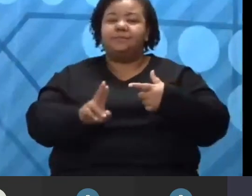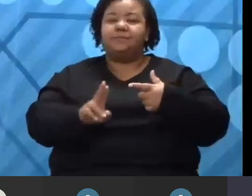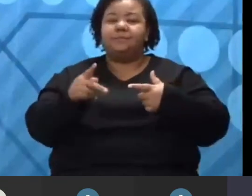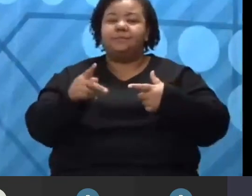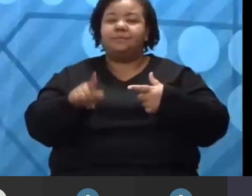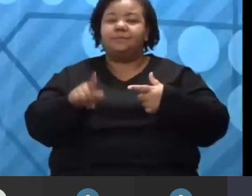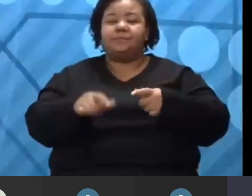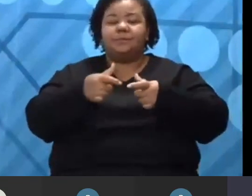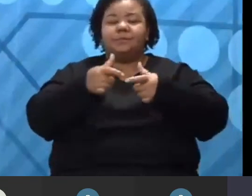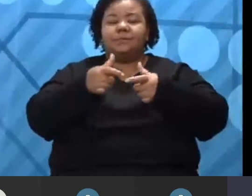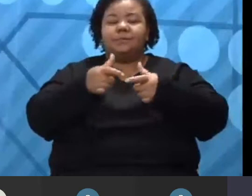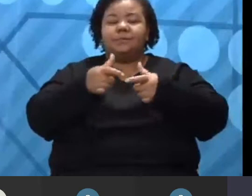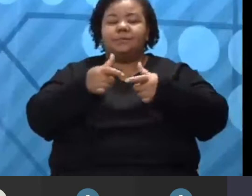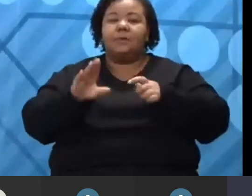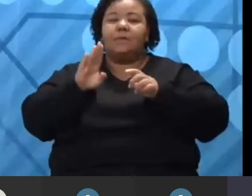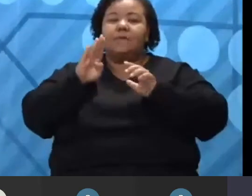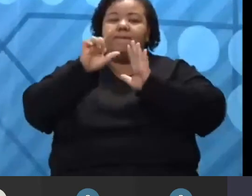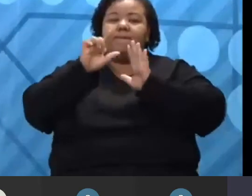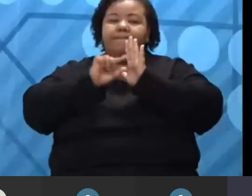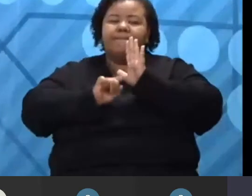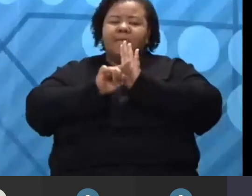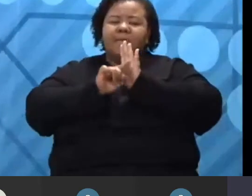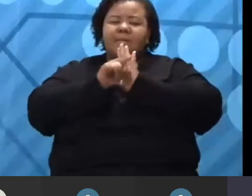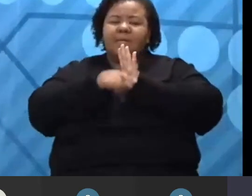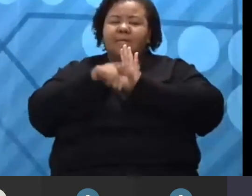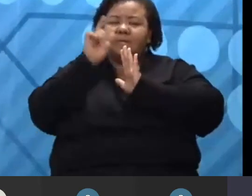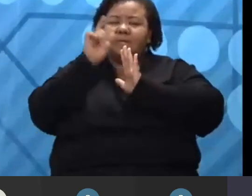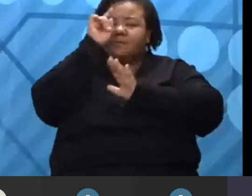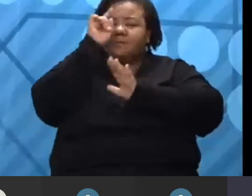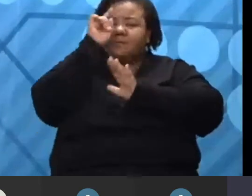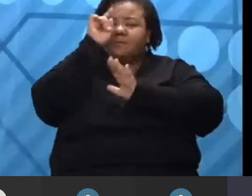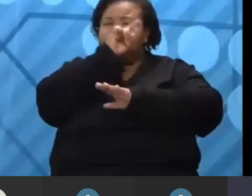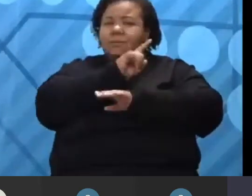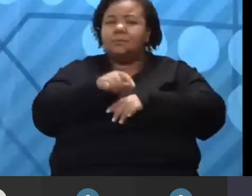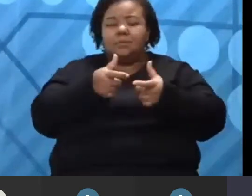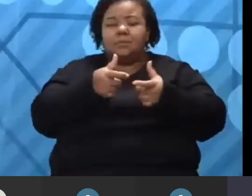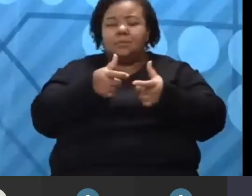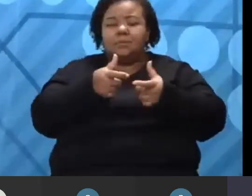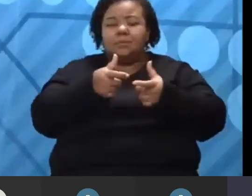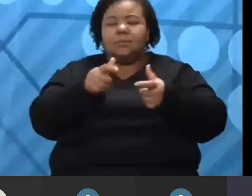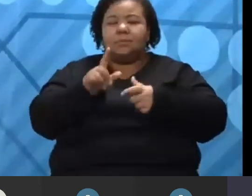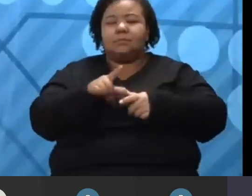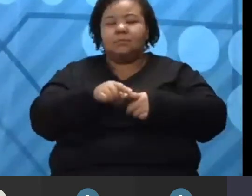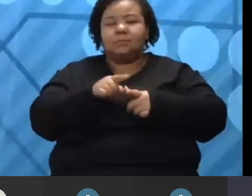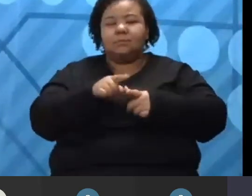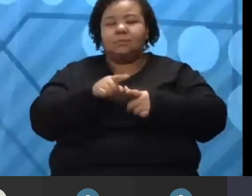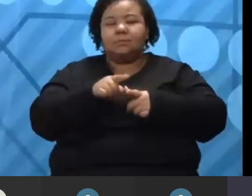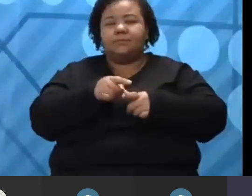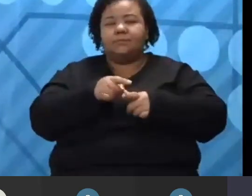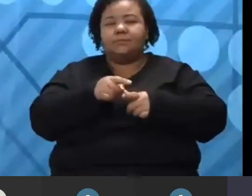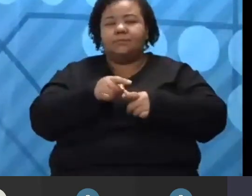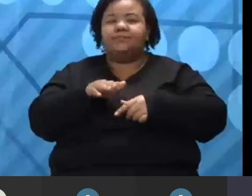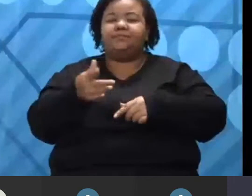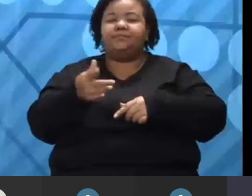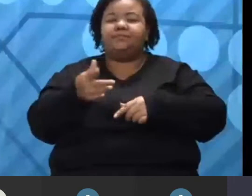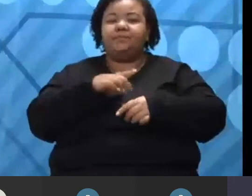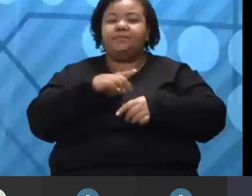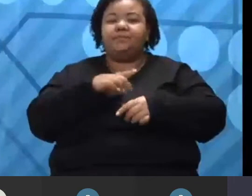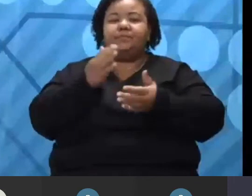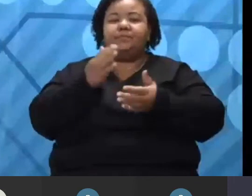gente usa para crescer bactérias de difícil crescimento, chamadas de bactérias fastidiosas,